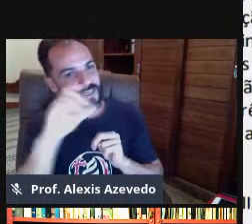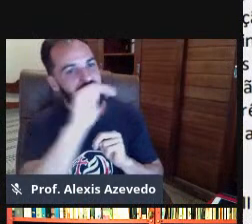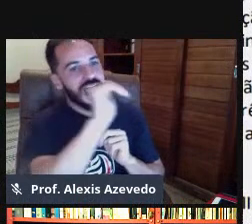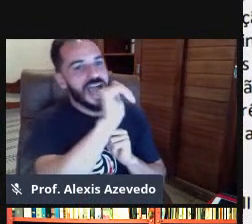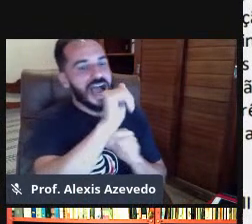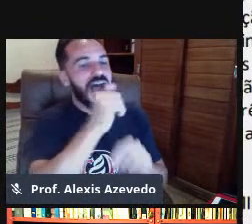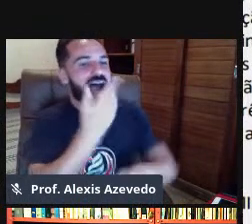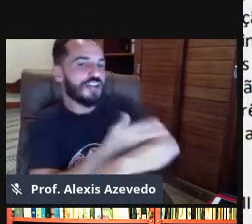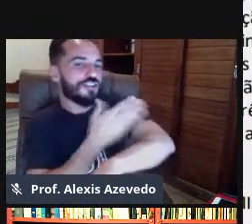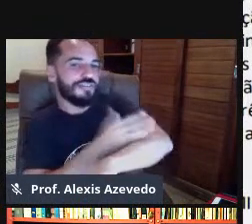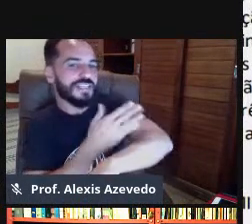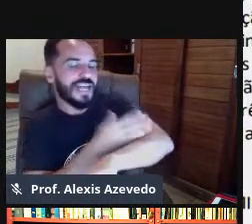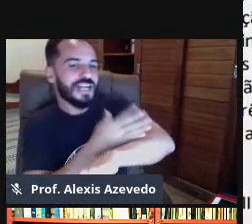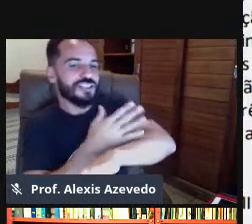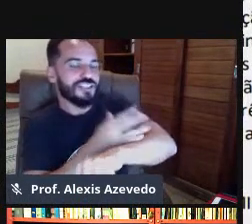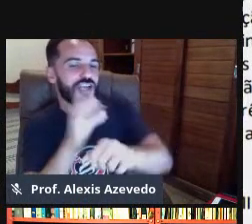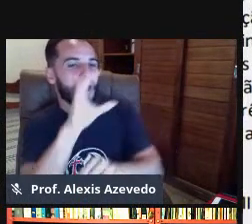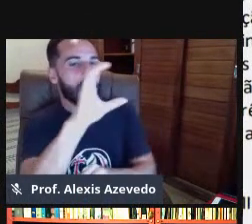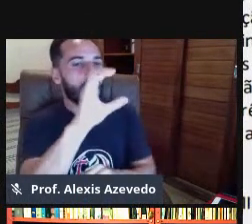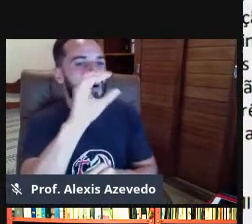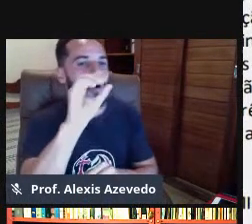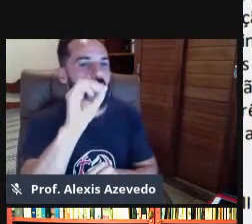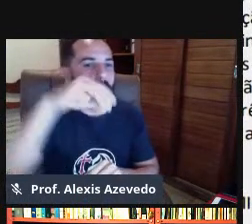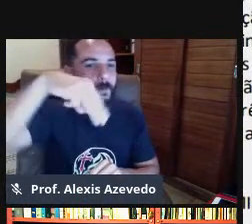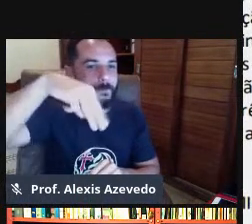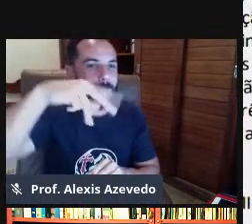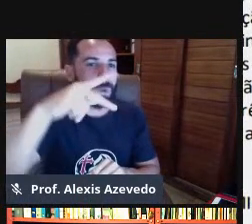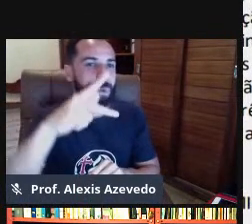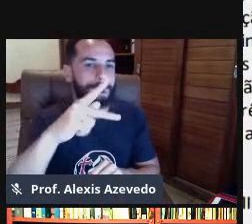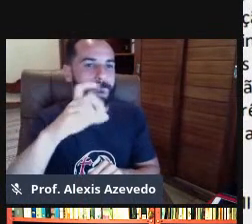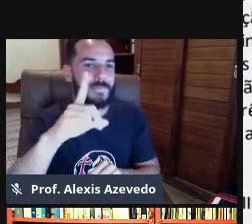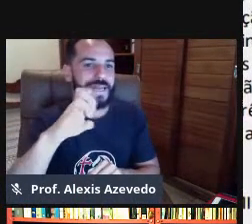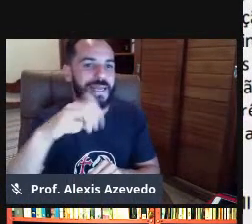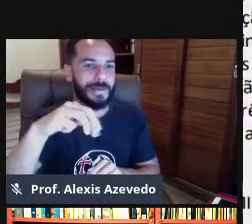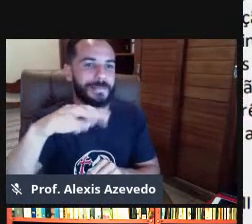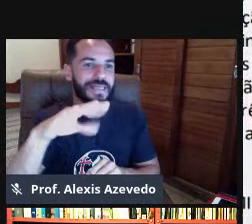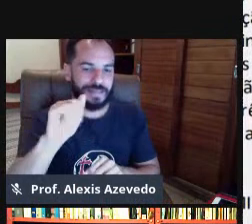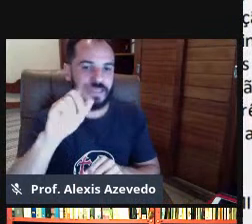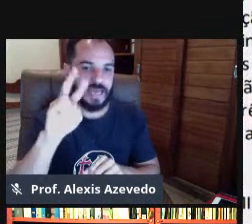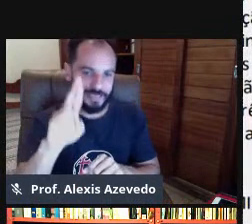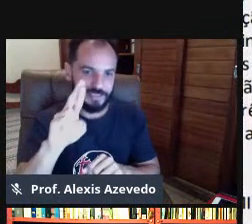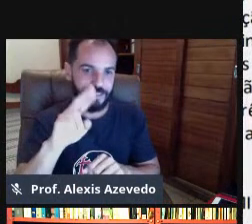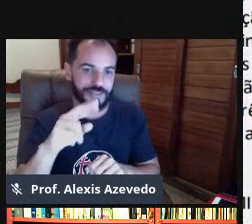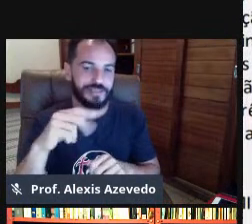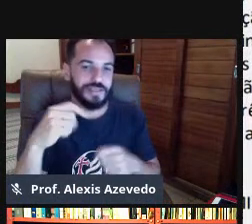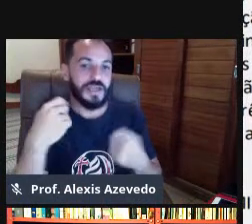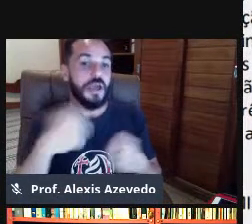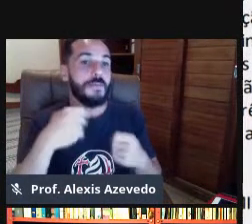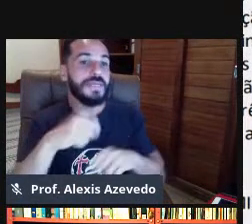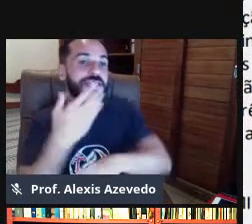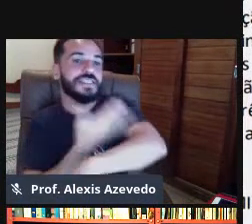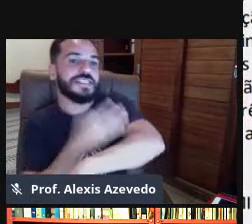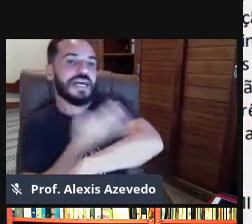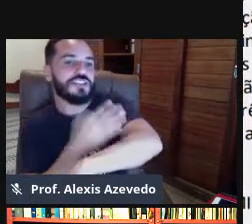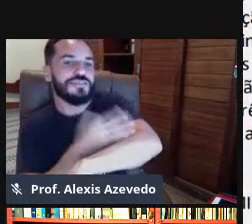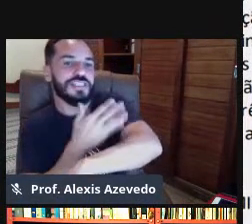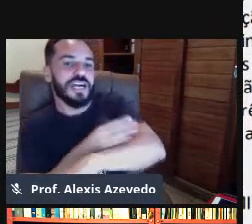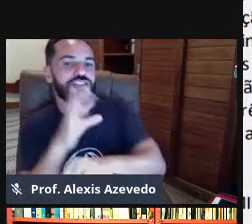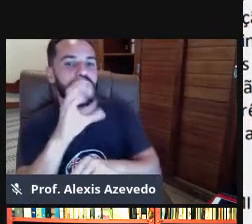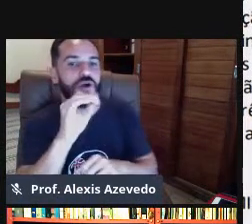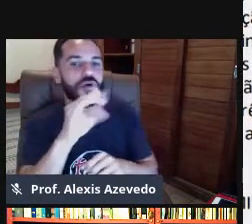plásticas, isso no currículo aprovado, estou falando que já tem novas determinações, as atividades complementares que são